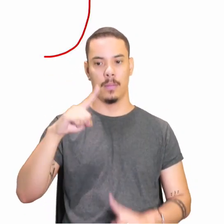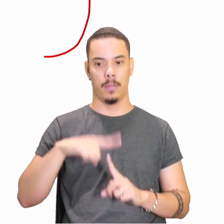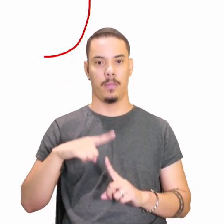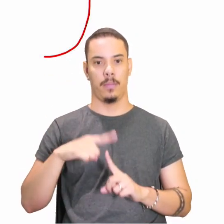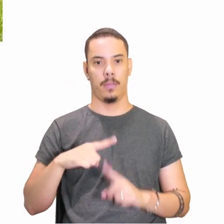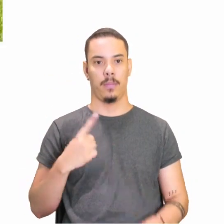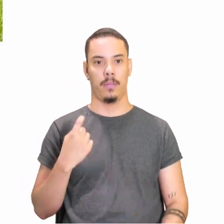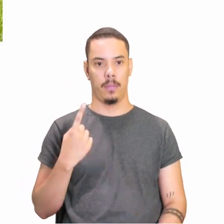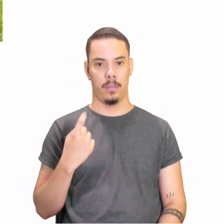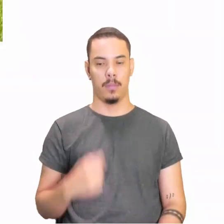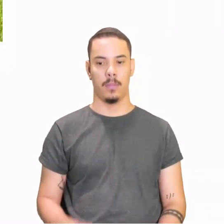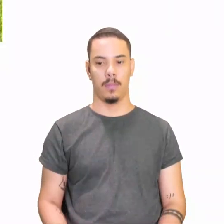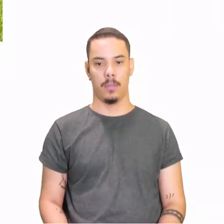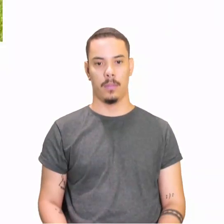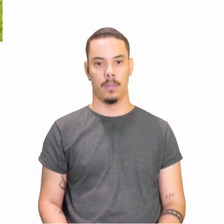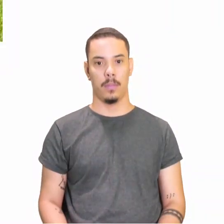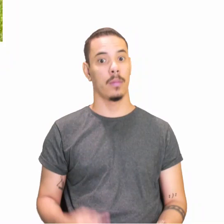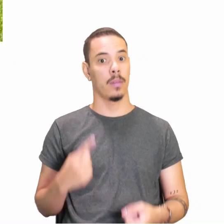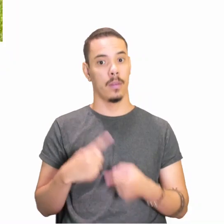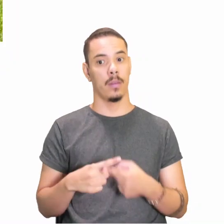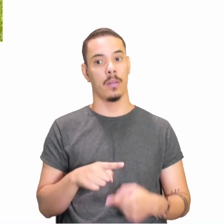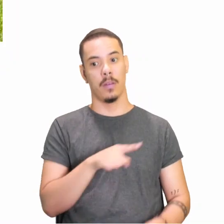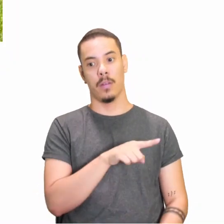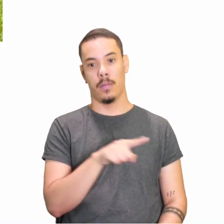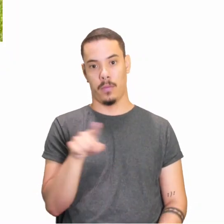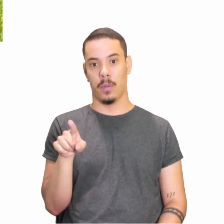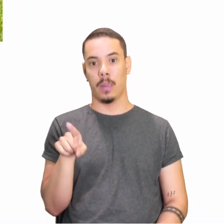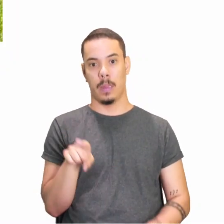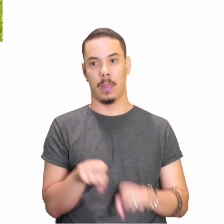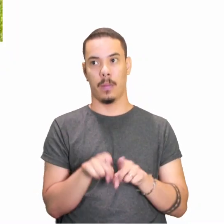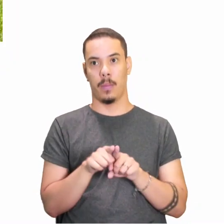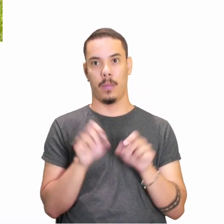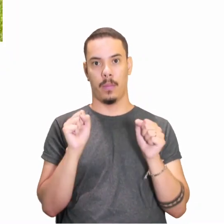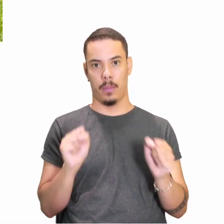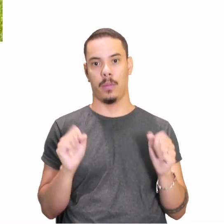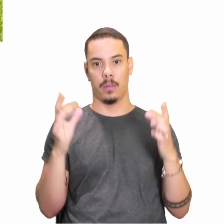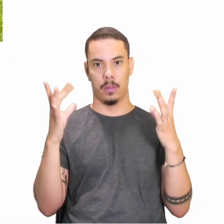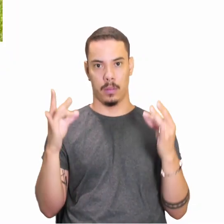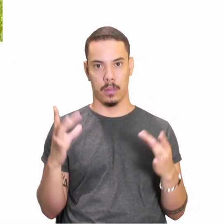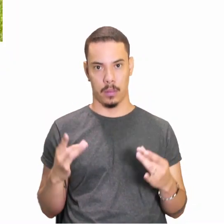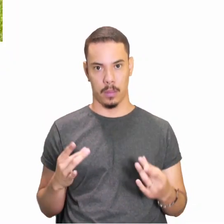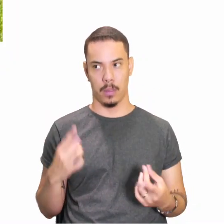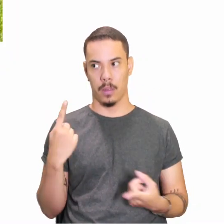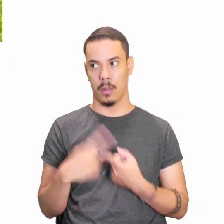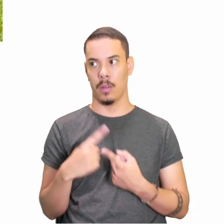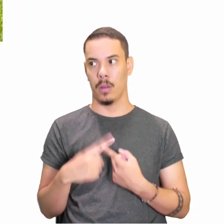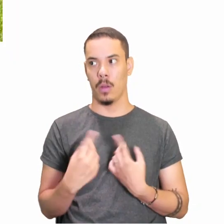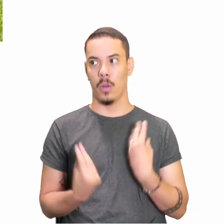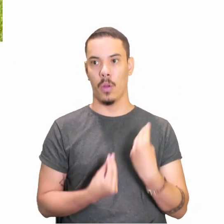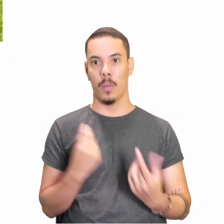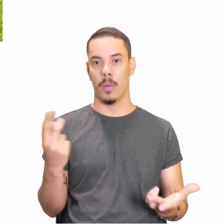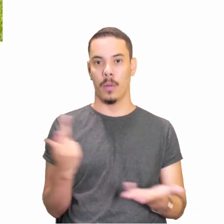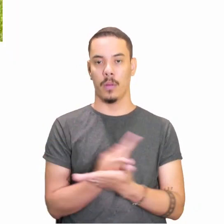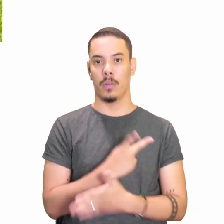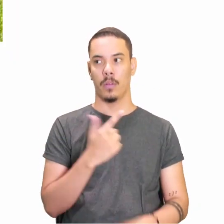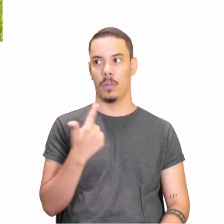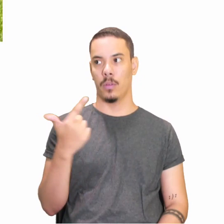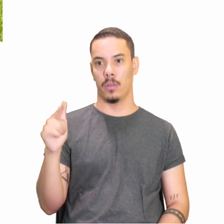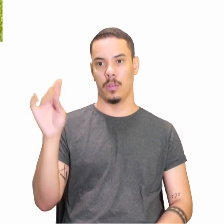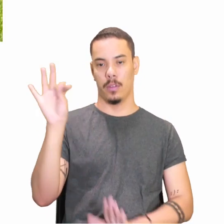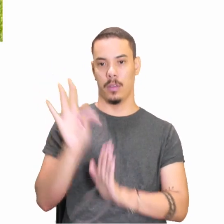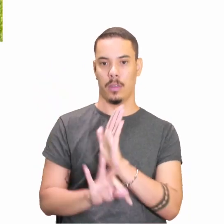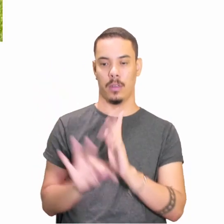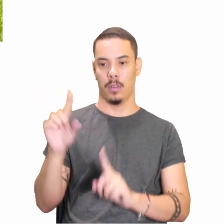tipologia. Porque você está contando, mas você também pode descrever, contar. Quando você põe os detalhes, você está usando outro tipo de